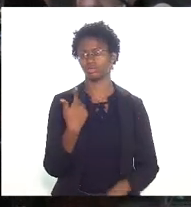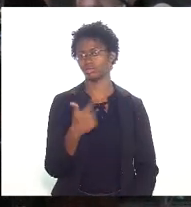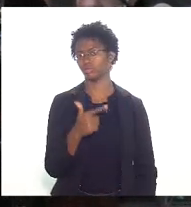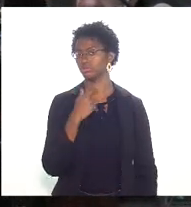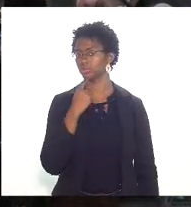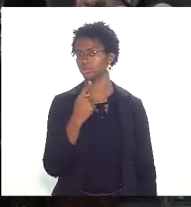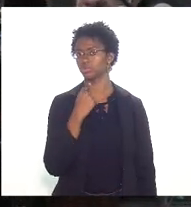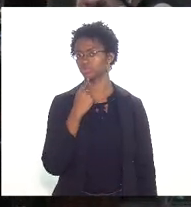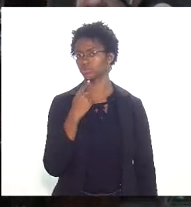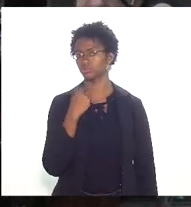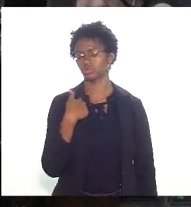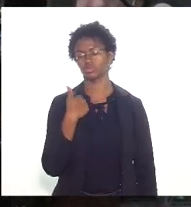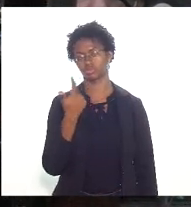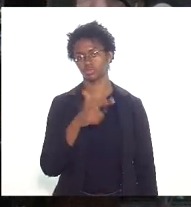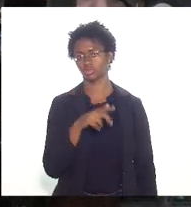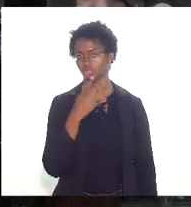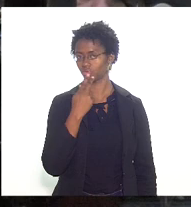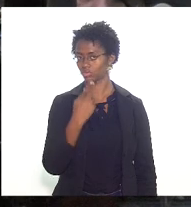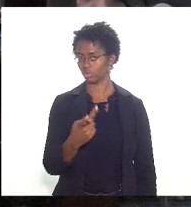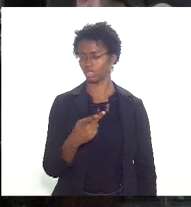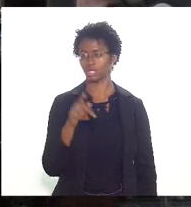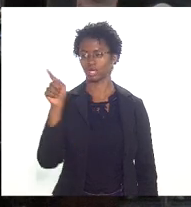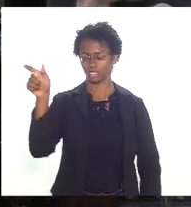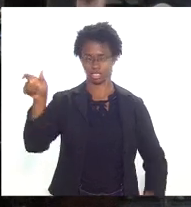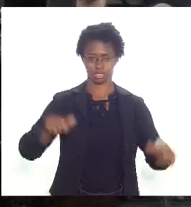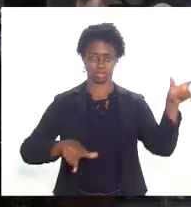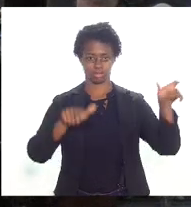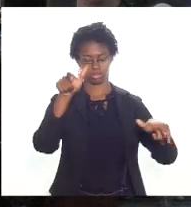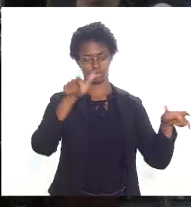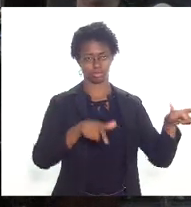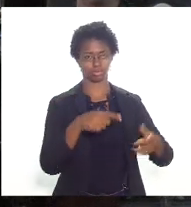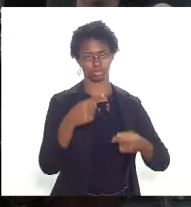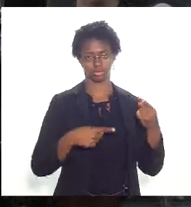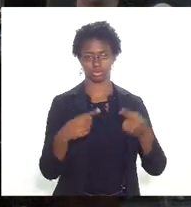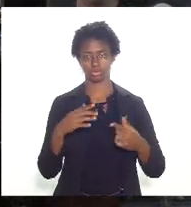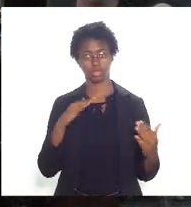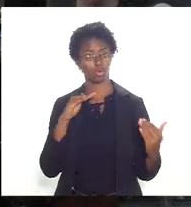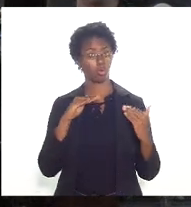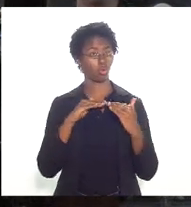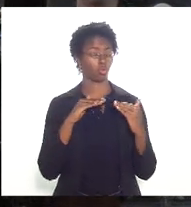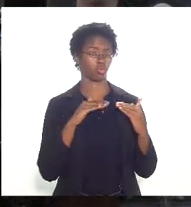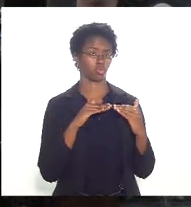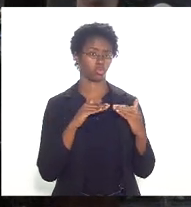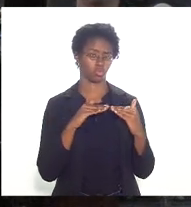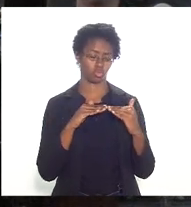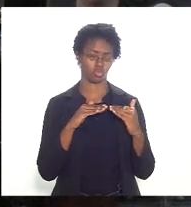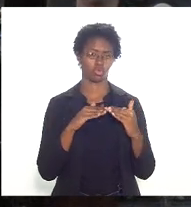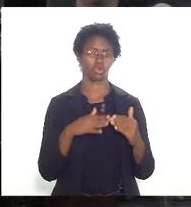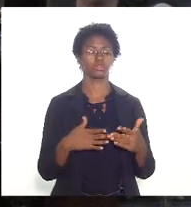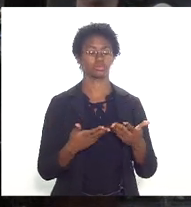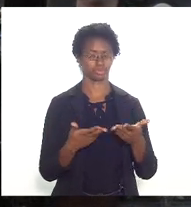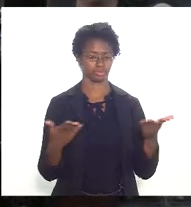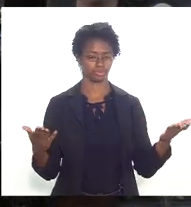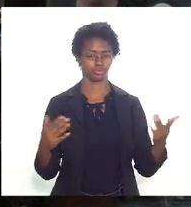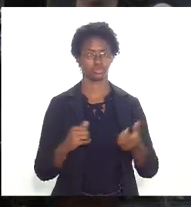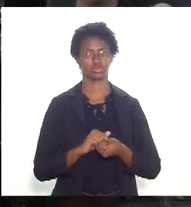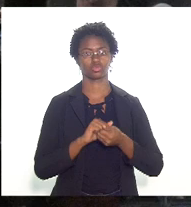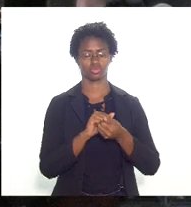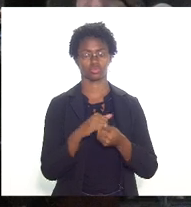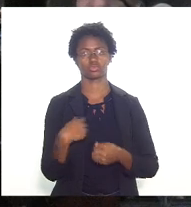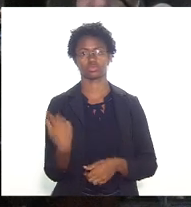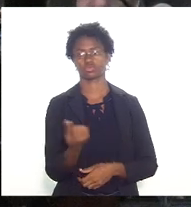dúvida volta a dizer que mesmos parlamentares que são a favor que estão conosco